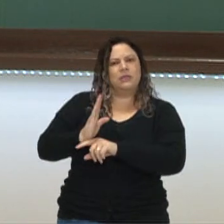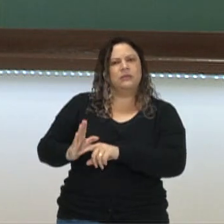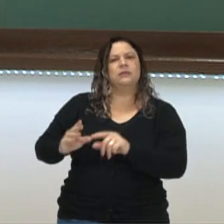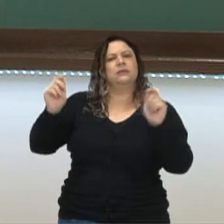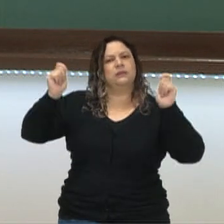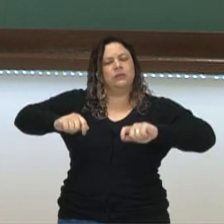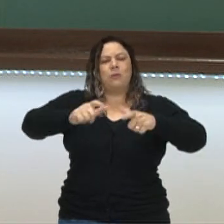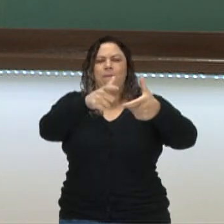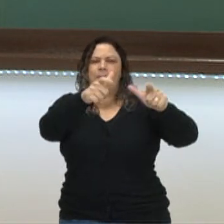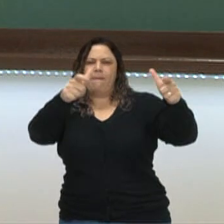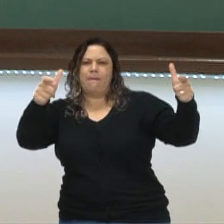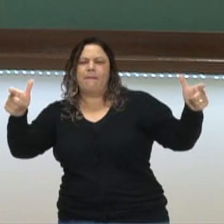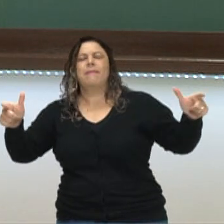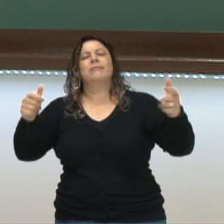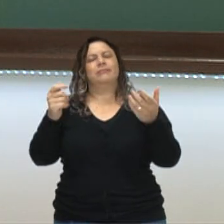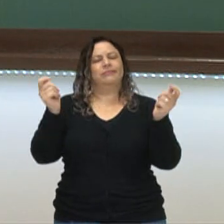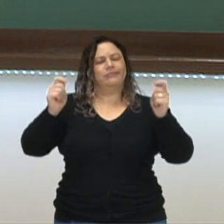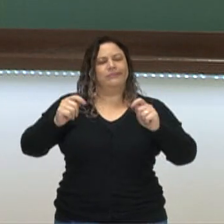cristão.